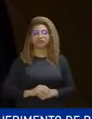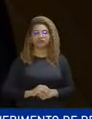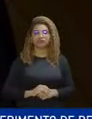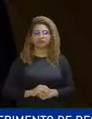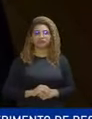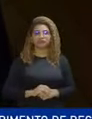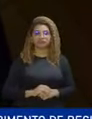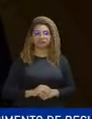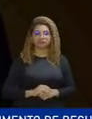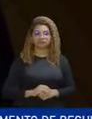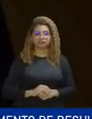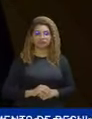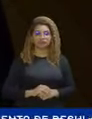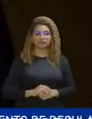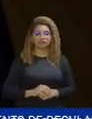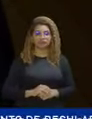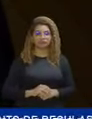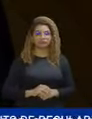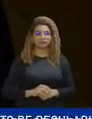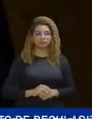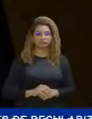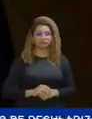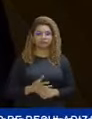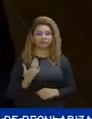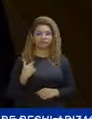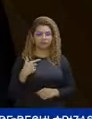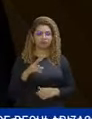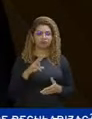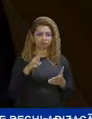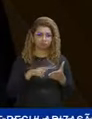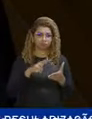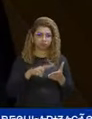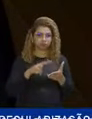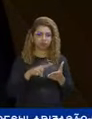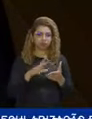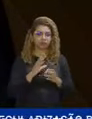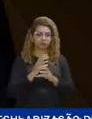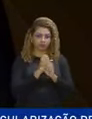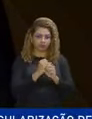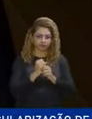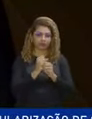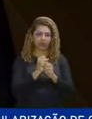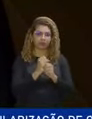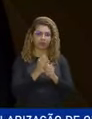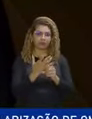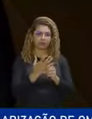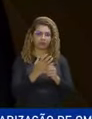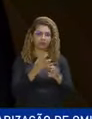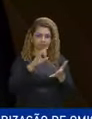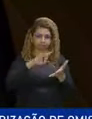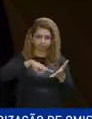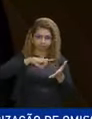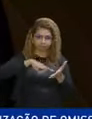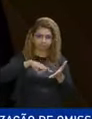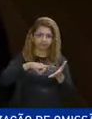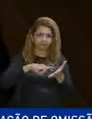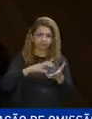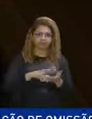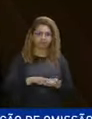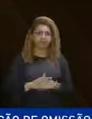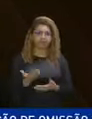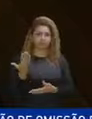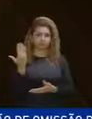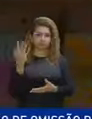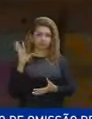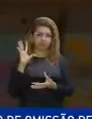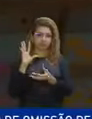barra inferior, 17, decisão 5, nos autos da prestação de contas no 78ª sessão judiciária ordinária, na barra de rolagem inferior, primeira pauta de julgamento.